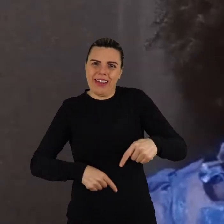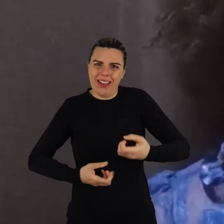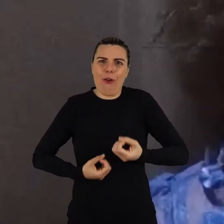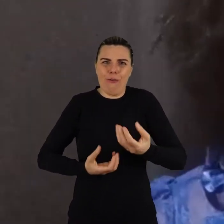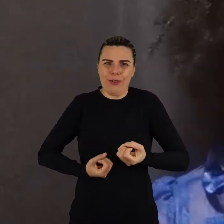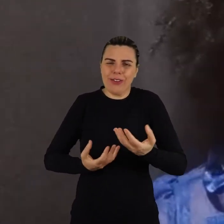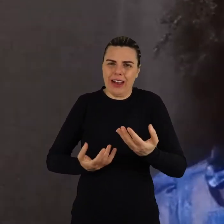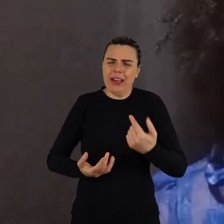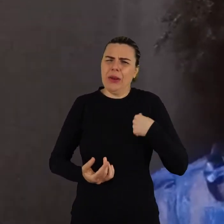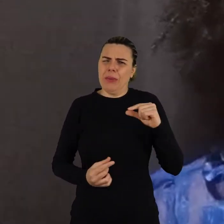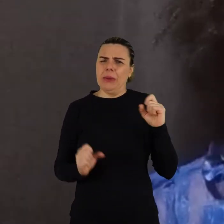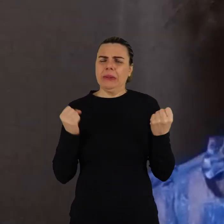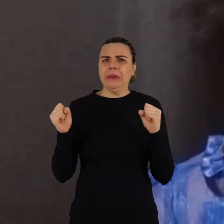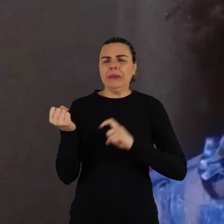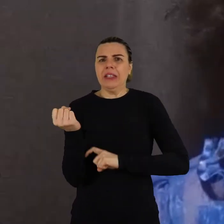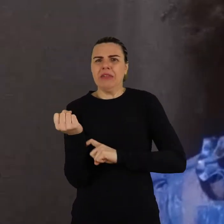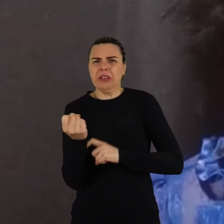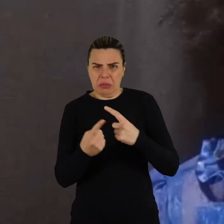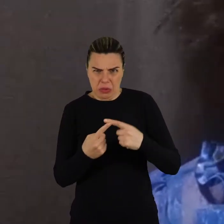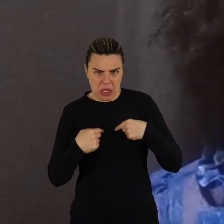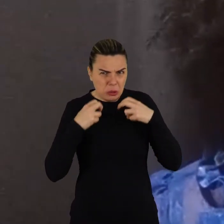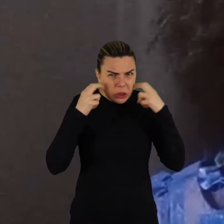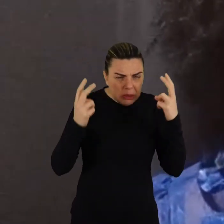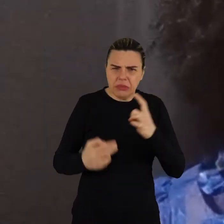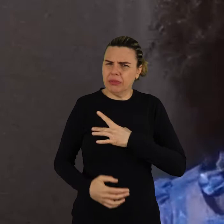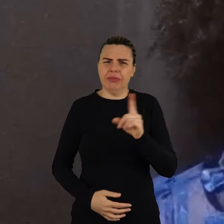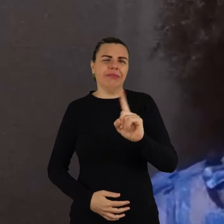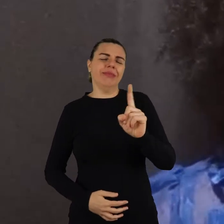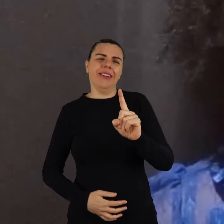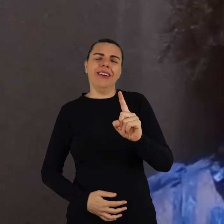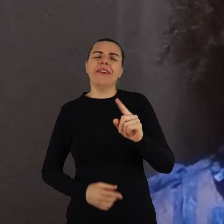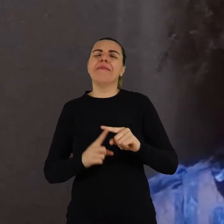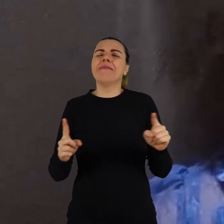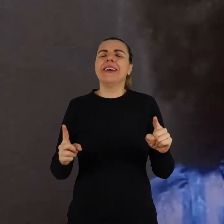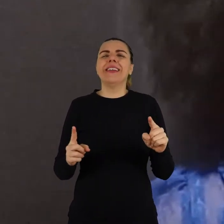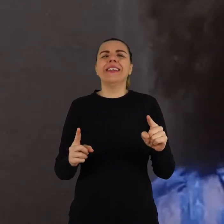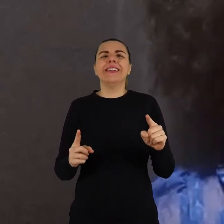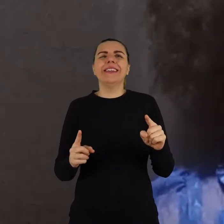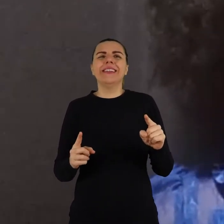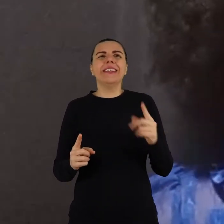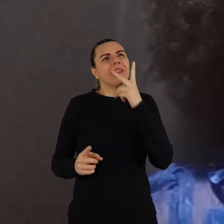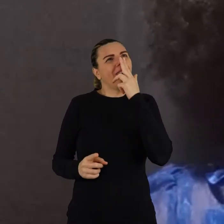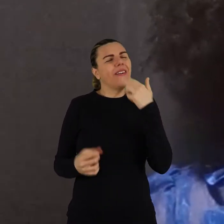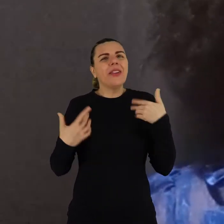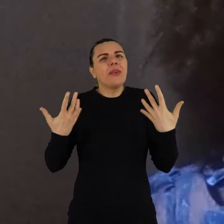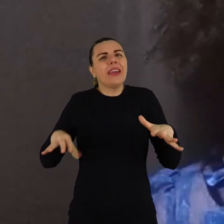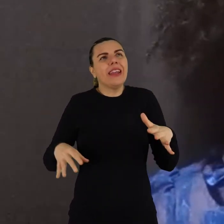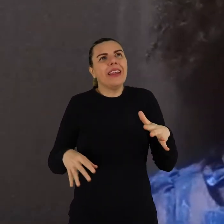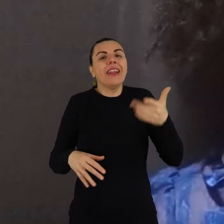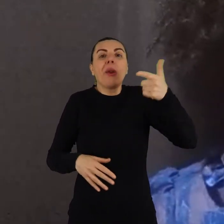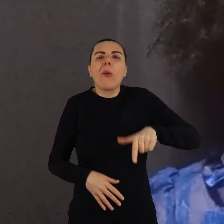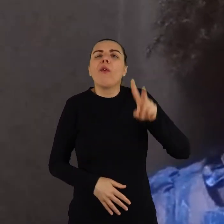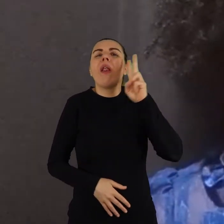O Confessionário. Não porque eu sou tímida ou tenha medo de me expor, mas porque eu não queria revisitar